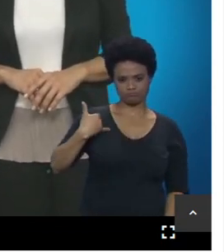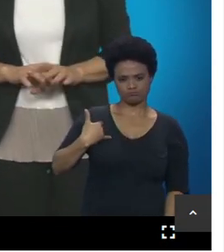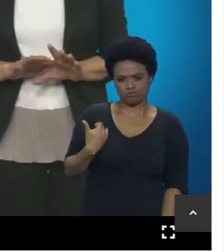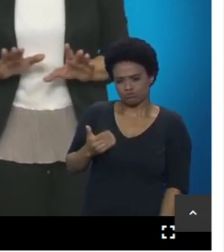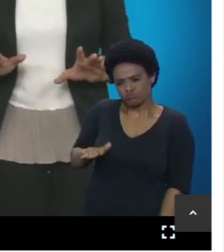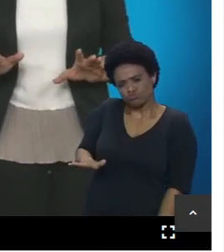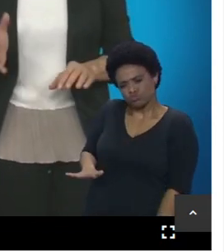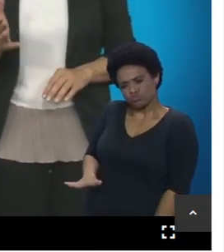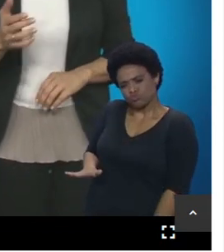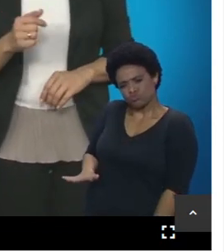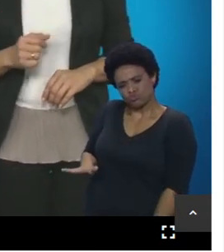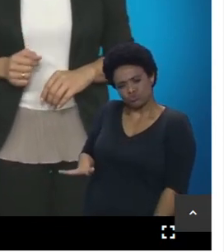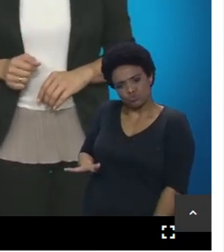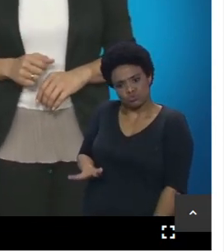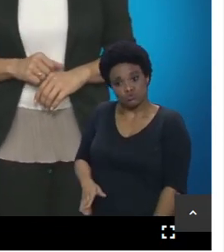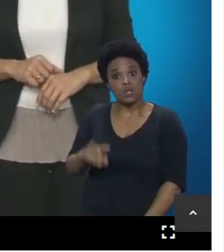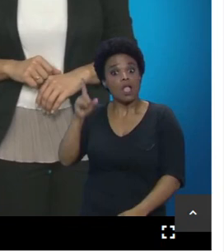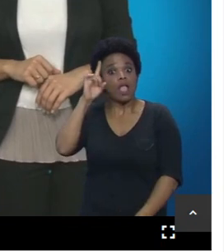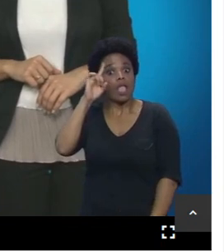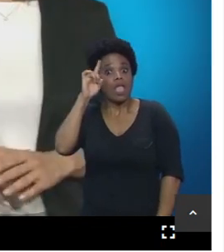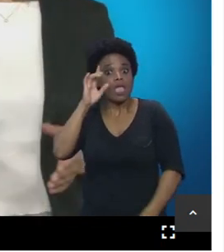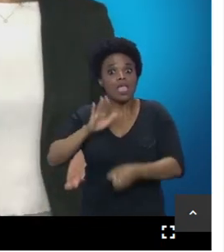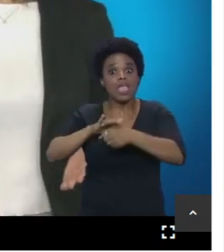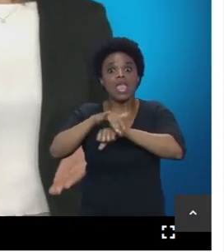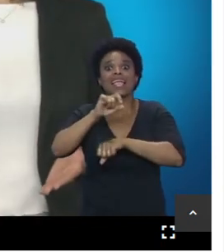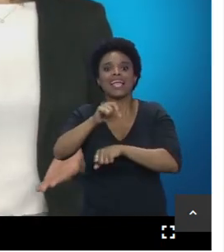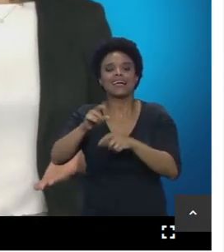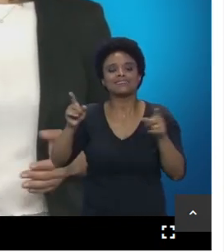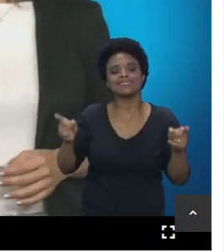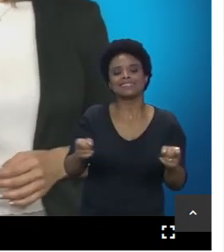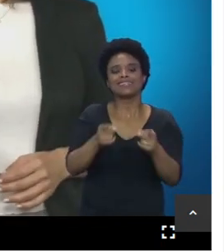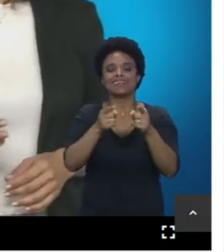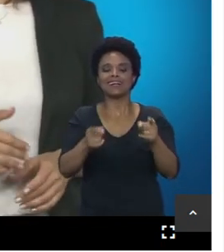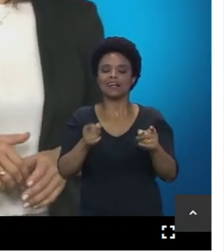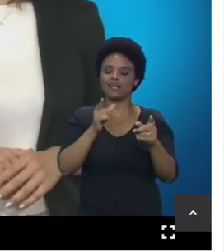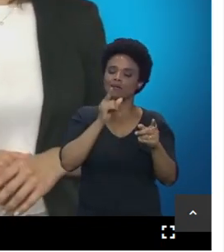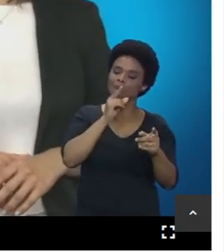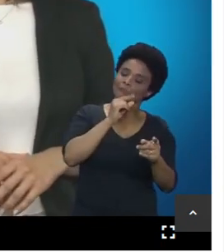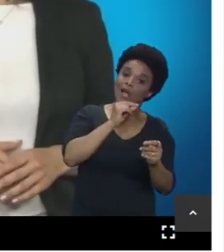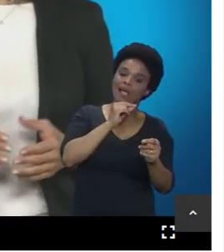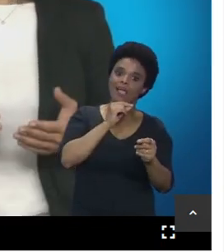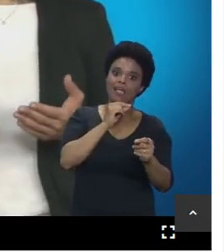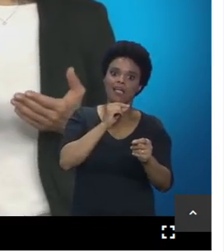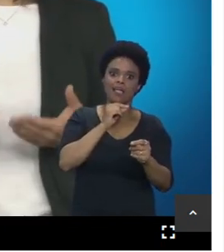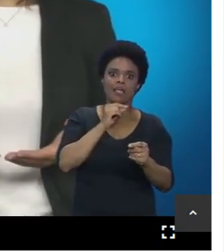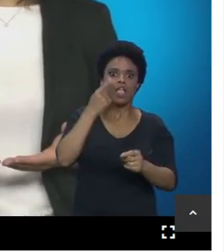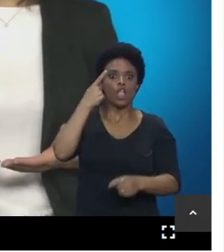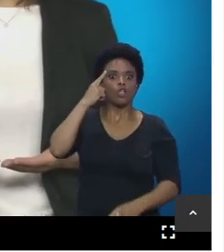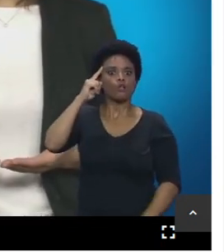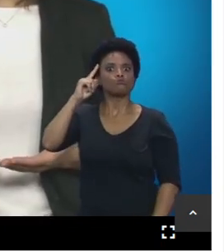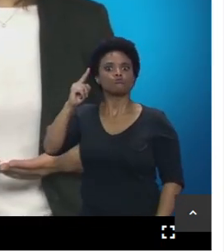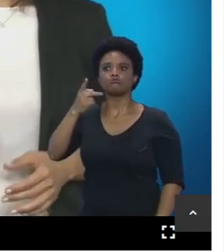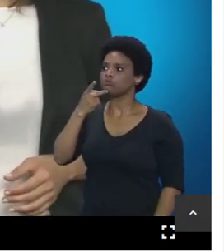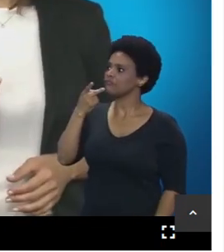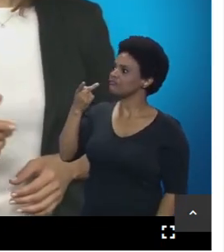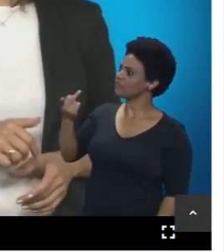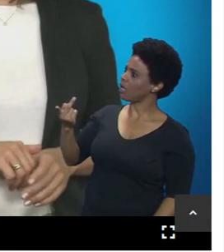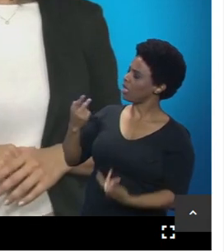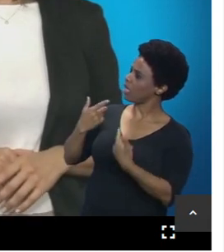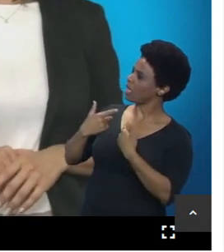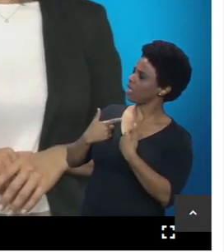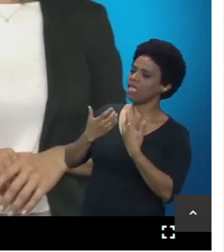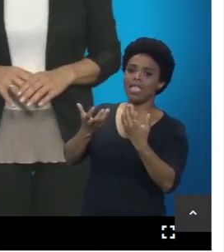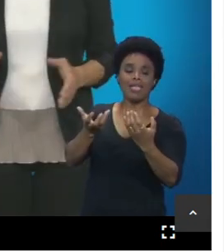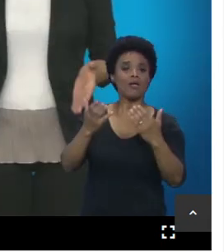pequenininho, todas as noites eu cantava essa música para ele. E um dia desses, não é que ele encucou e disse que queria morar em uma casa como a